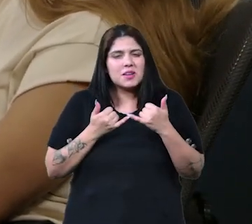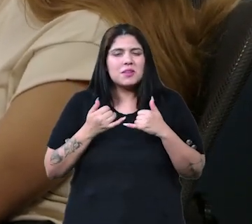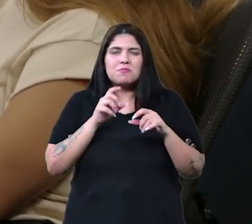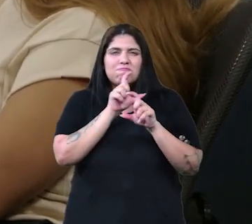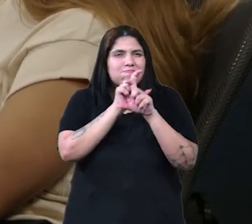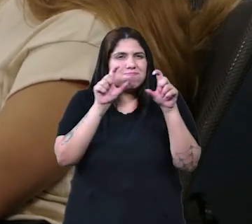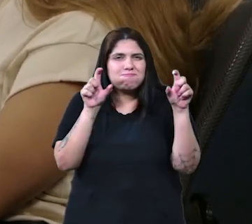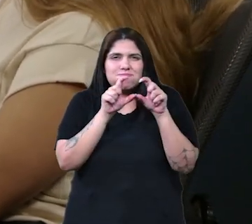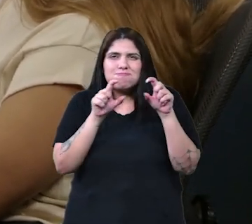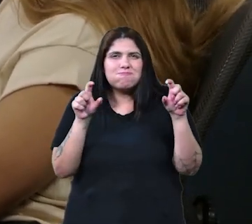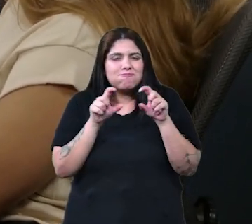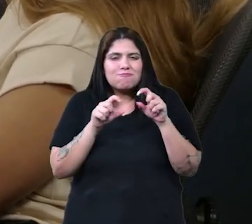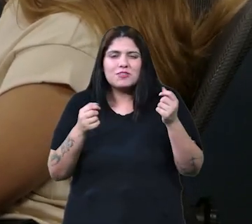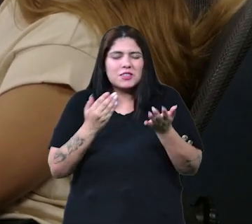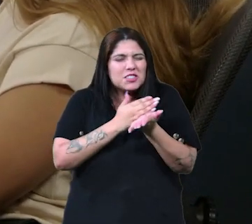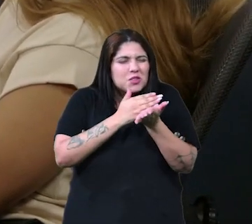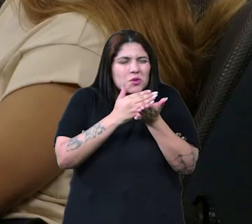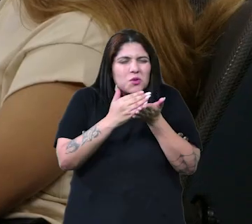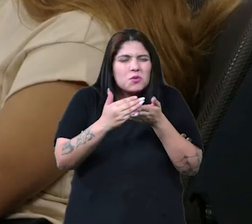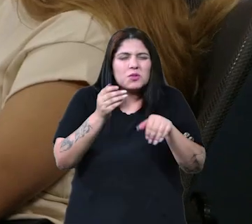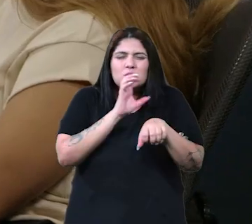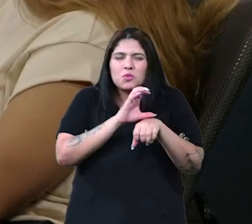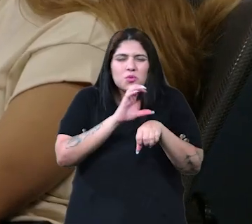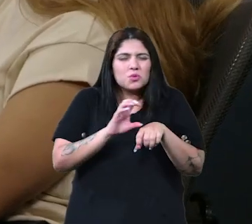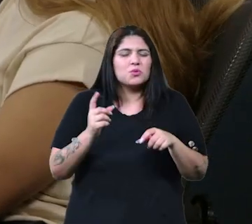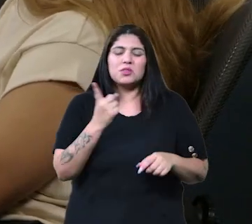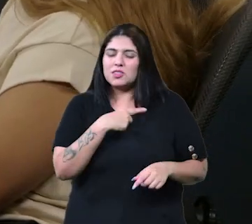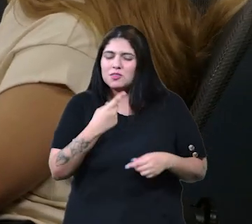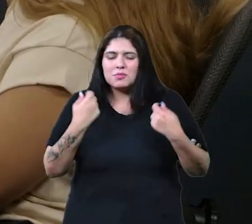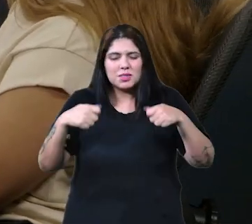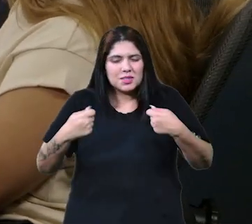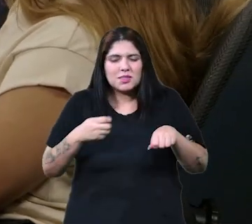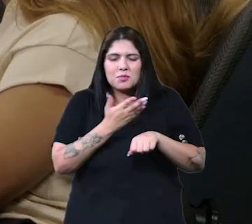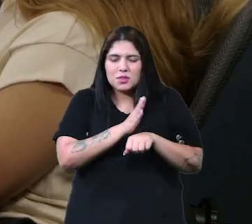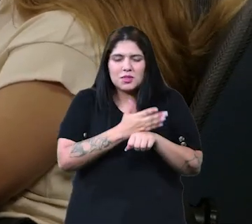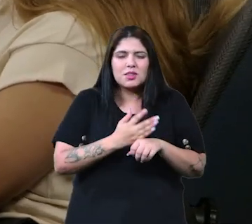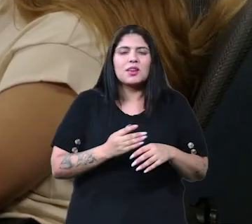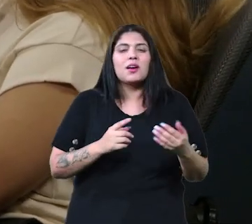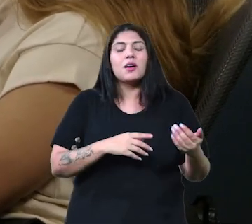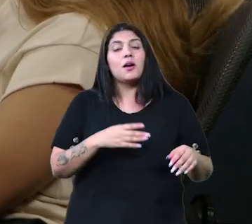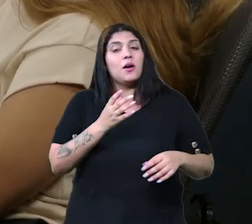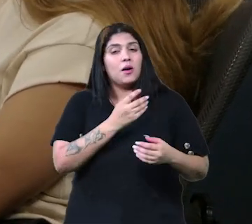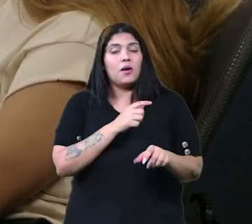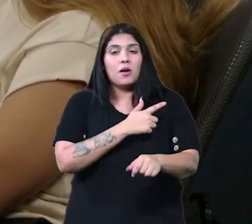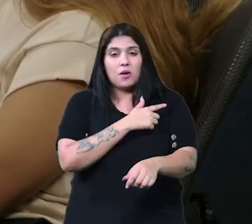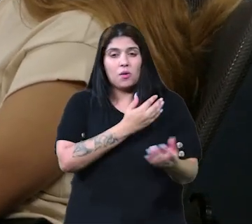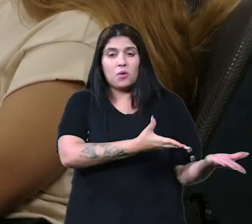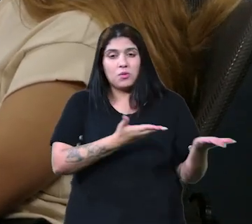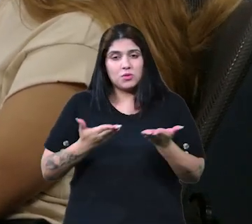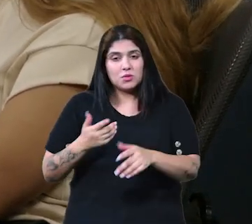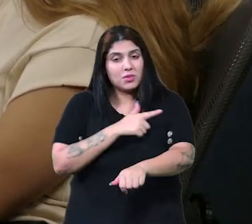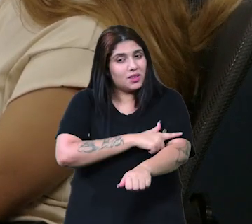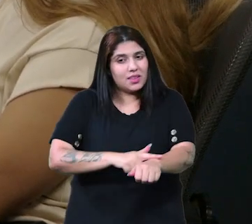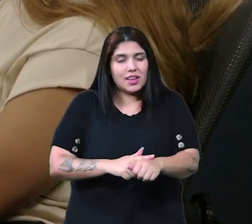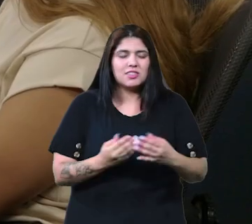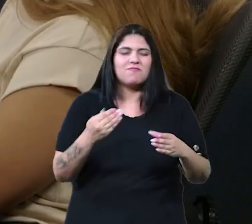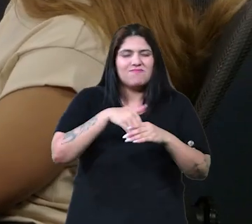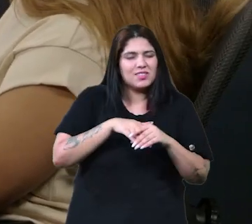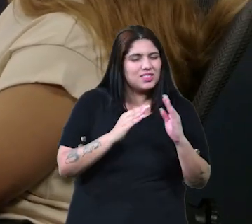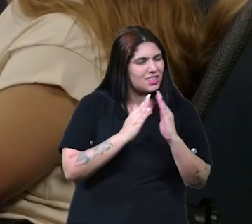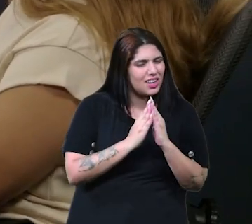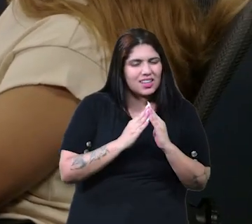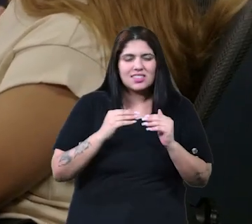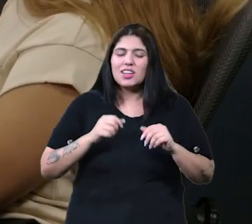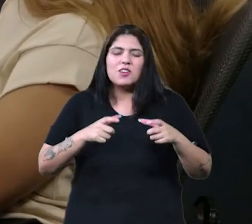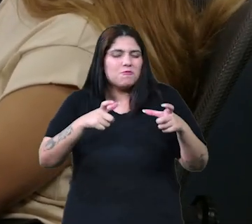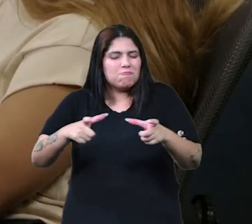hospitalidade em tudo, dentro da nossa casa, com nossos parentes, com nossos amigos. Então, assim, para você entrar no mundo hoteleiro,